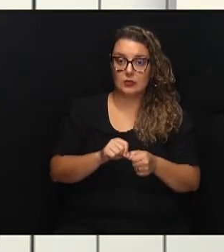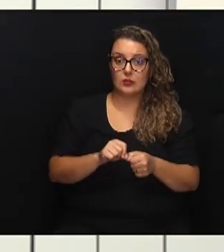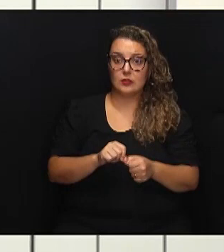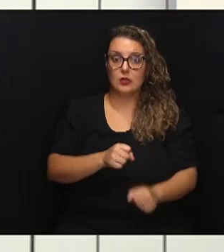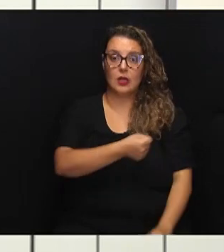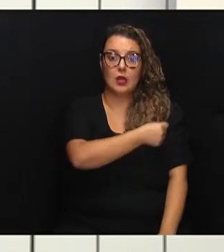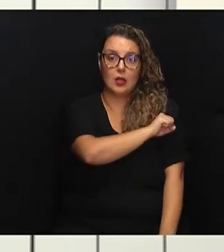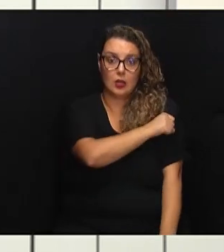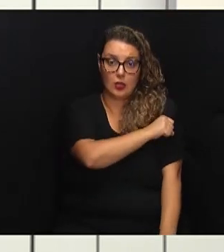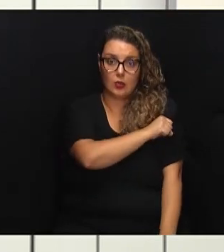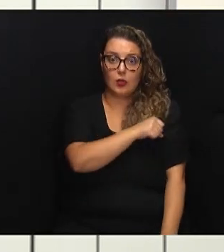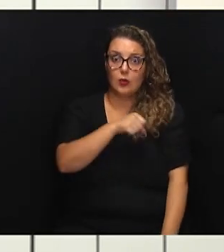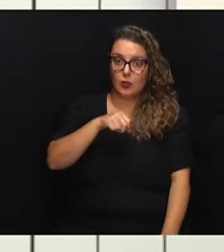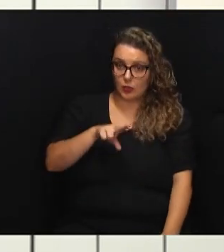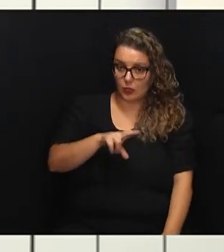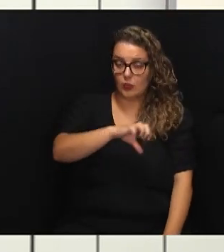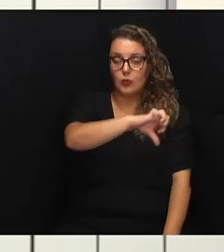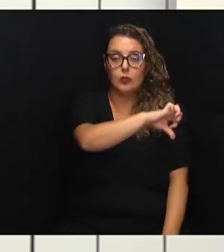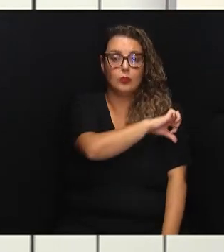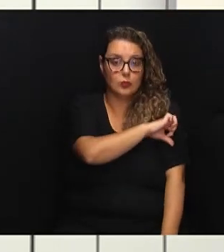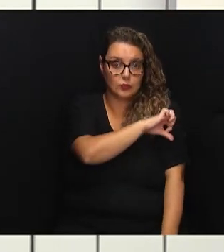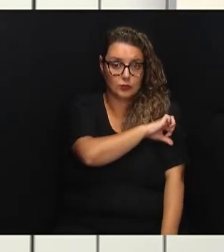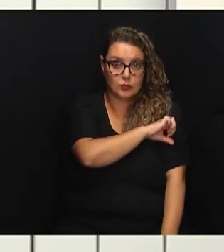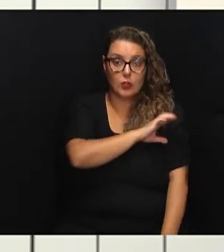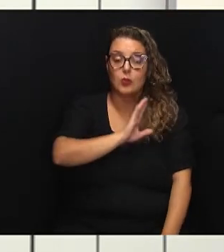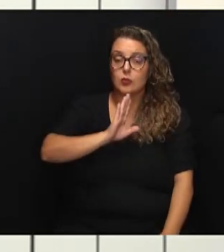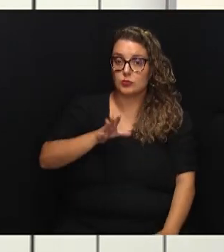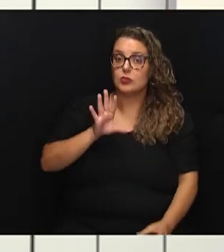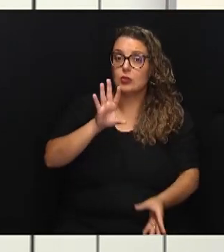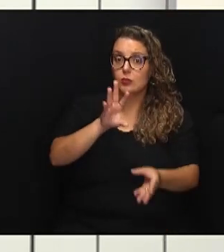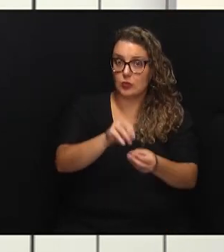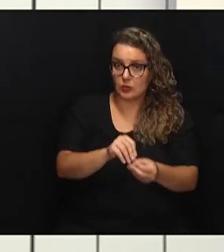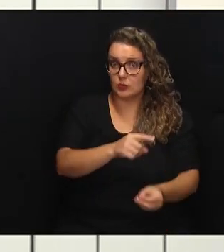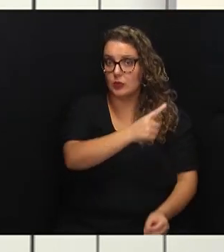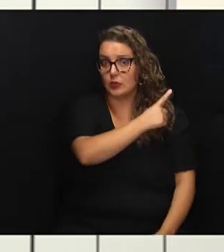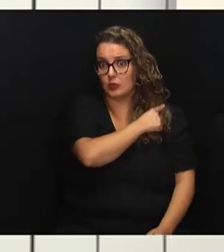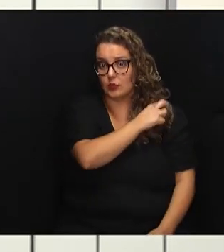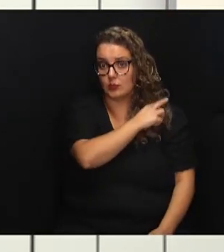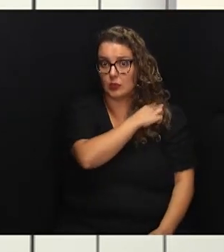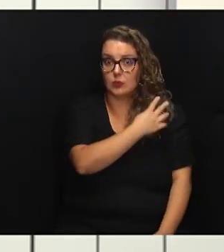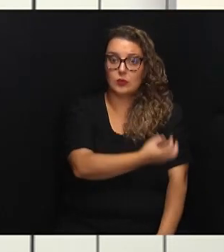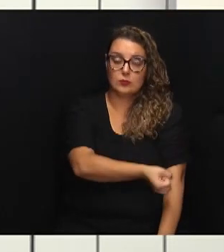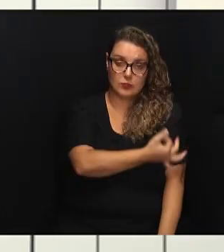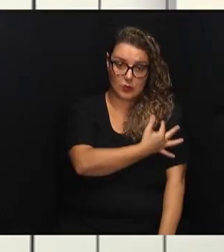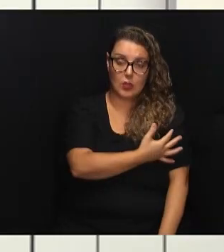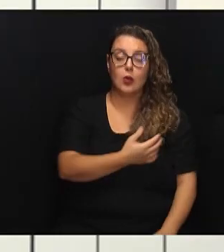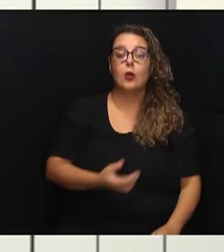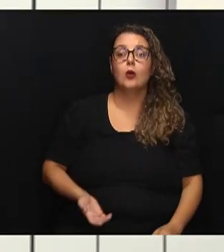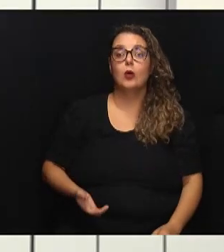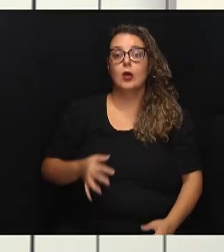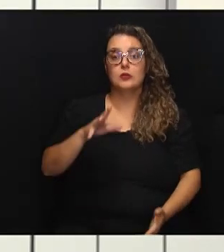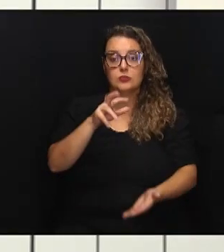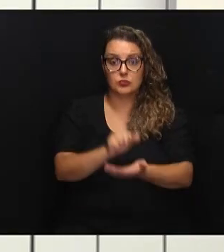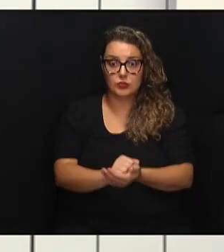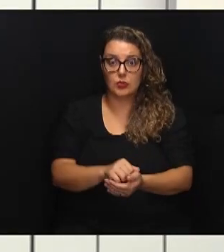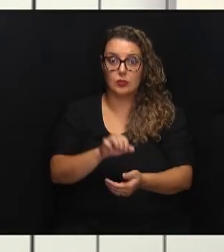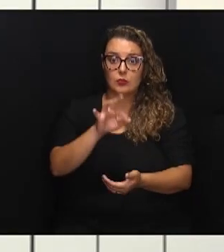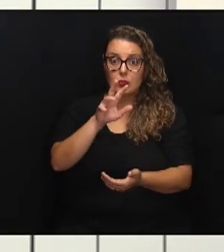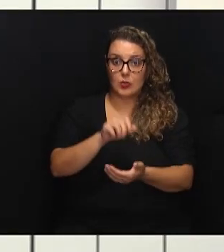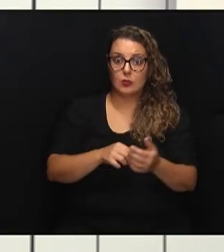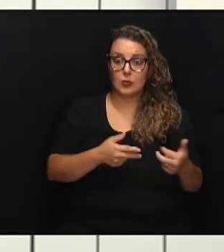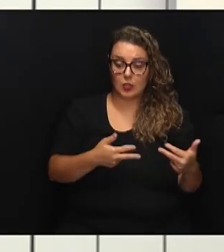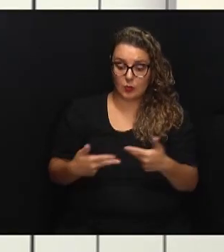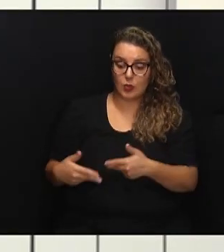8ª série ou 9º ano ou já ter concluído o ensino fundamental. As inscrições são preenchidas por ordem